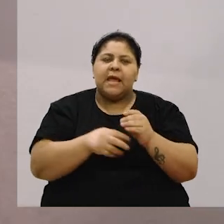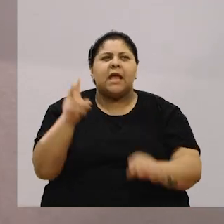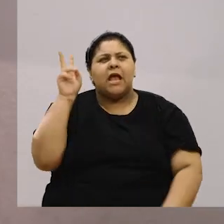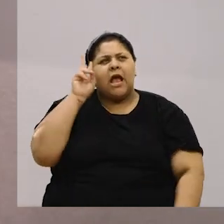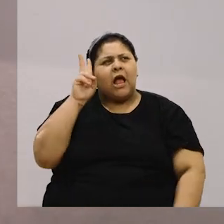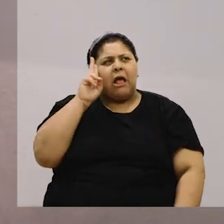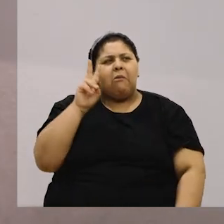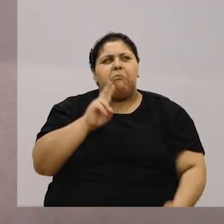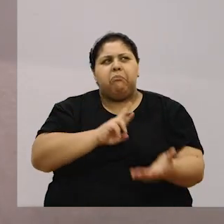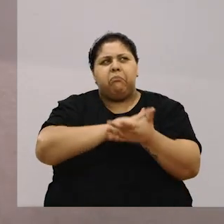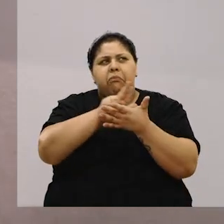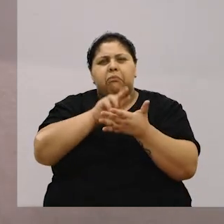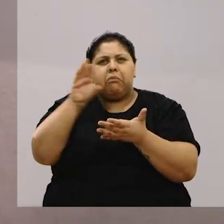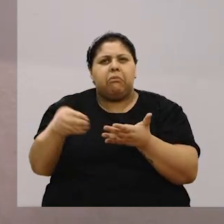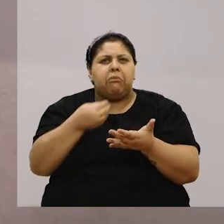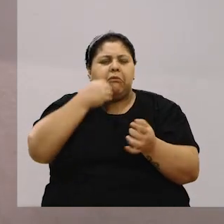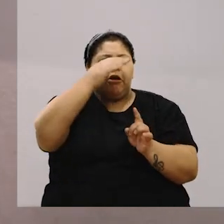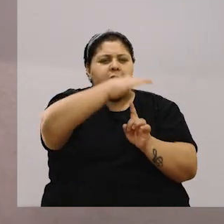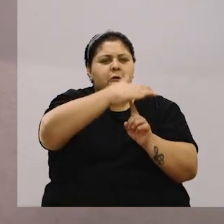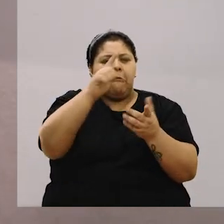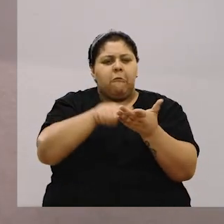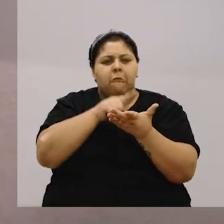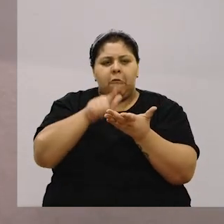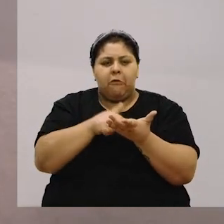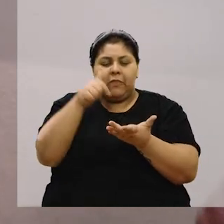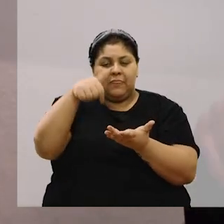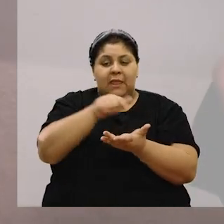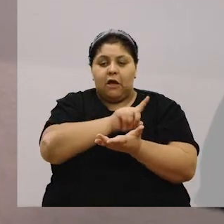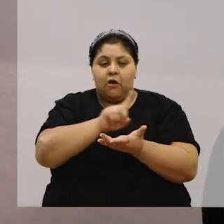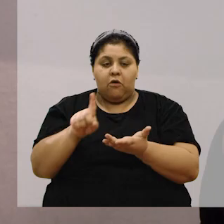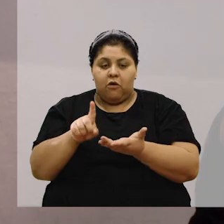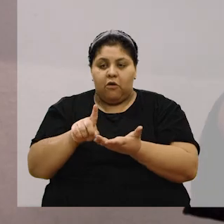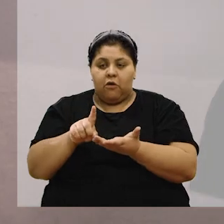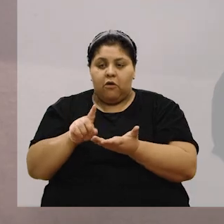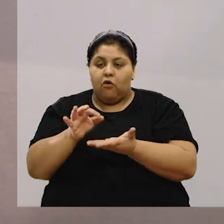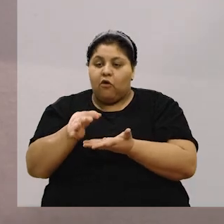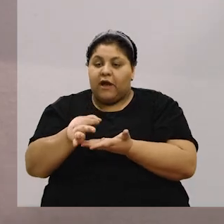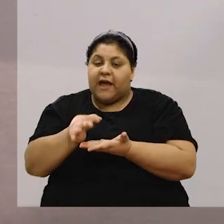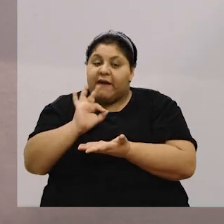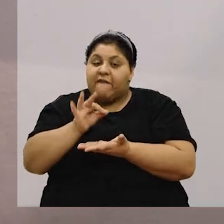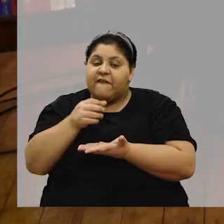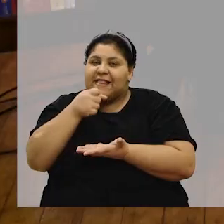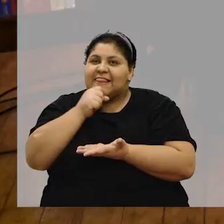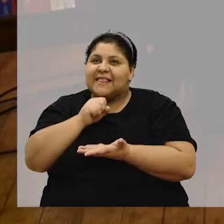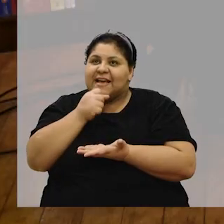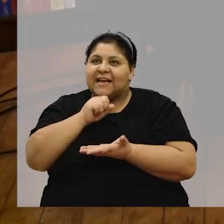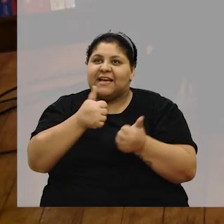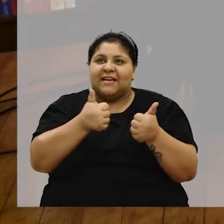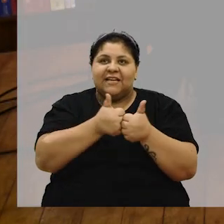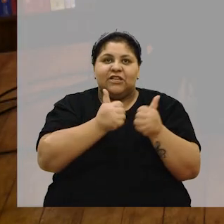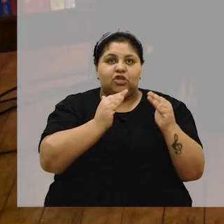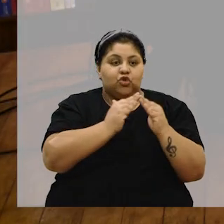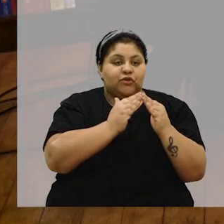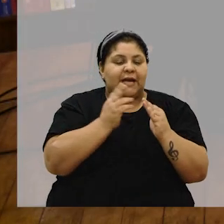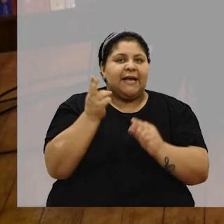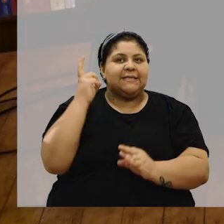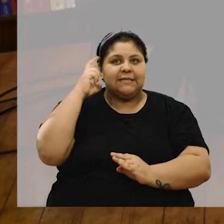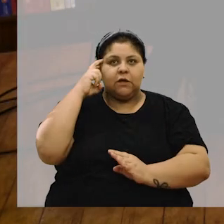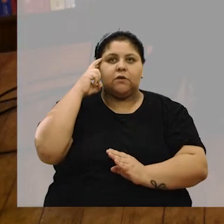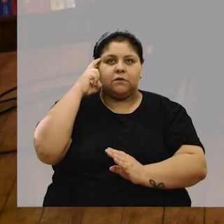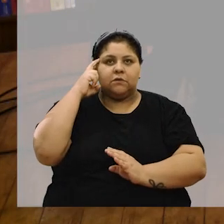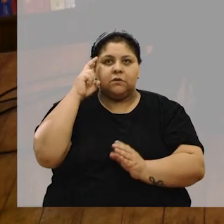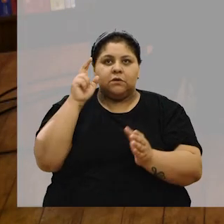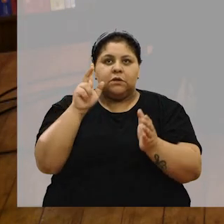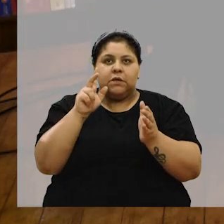por exemplo, em diversas oportunidades em Feira do Livro, aí não aqui, aí no Café da Velha, junto à Casa